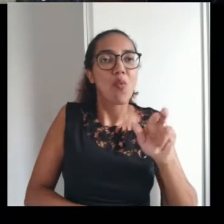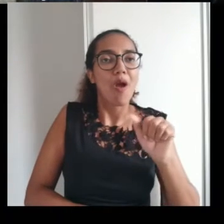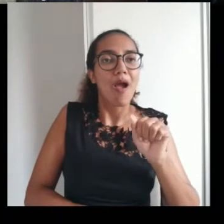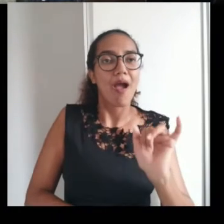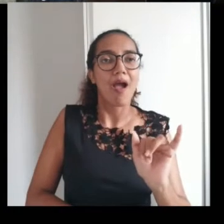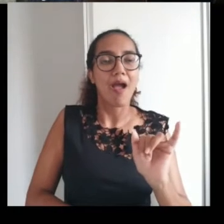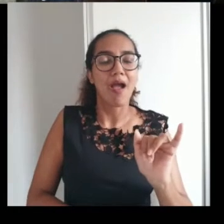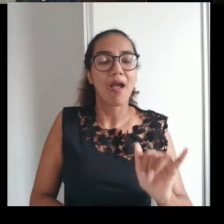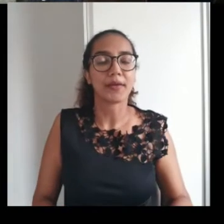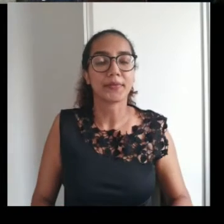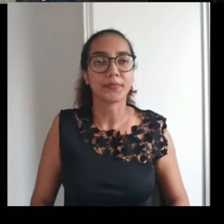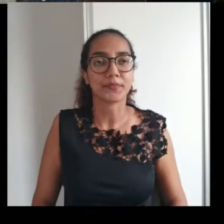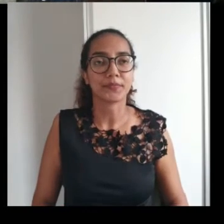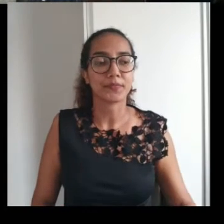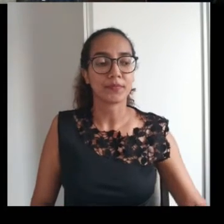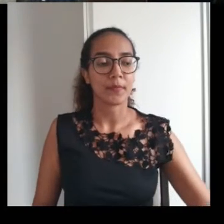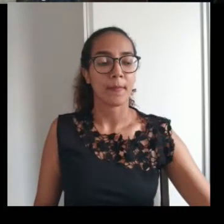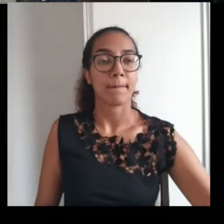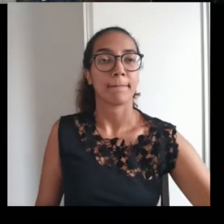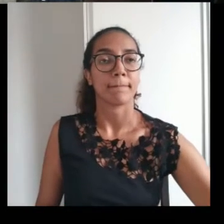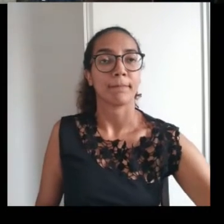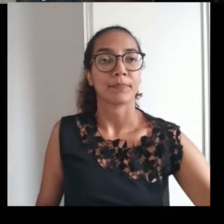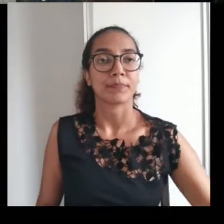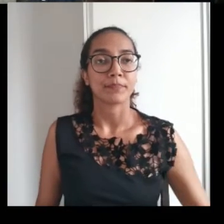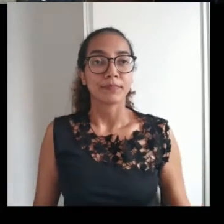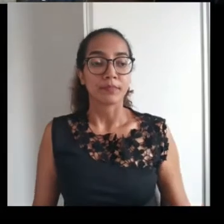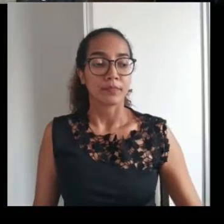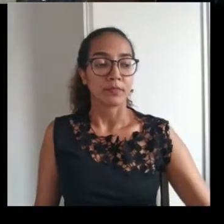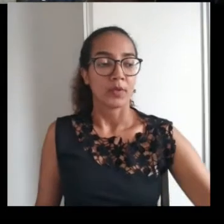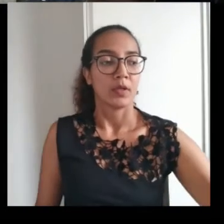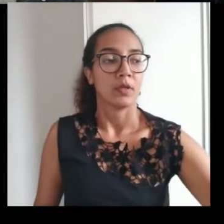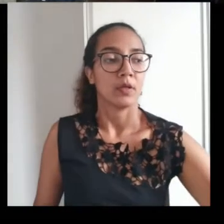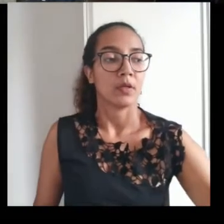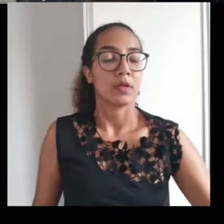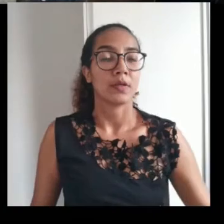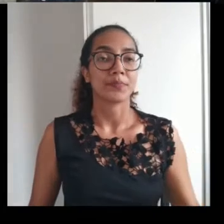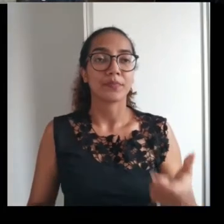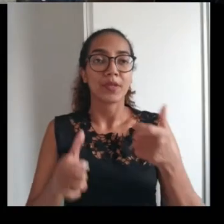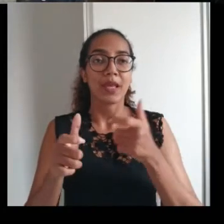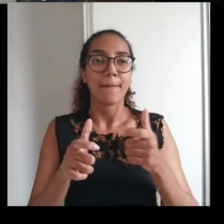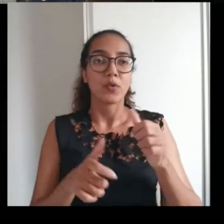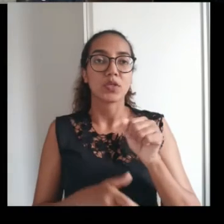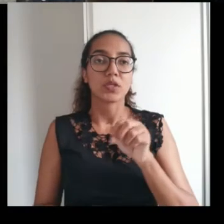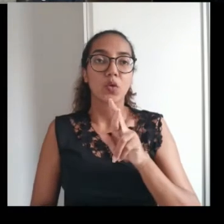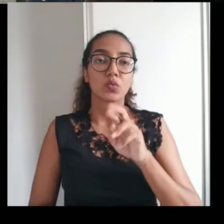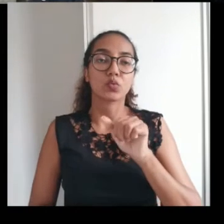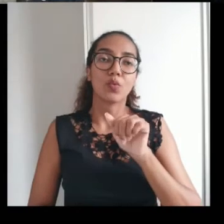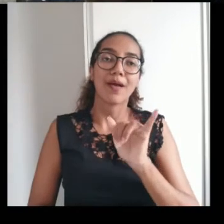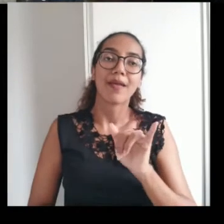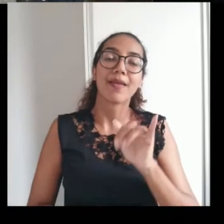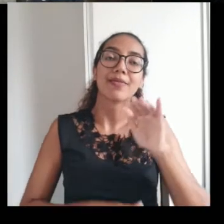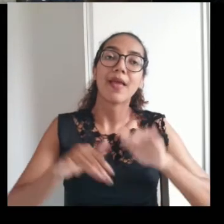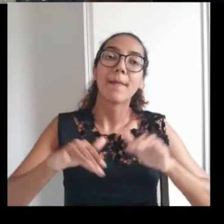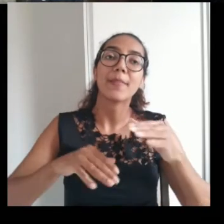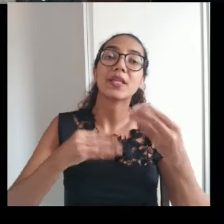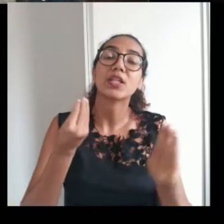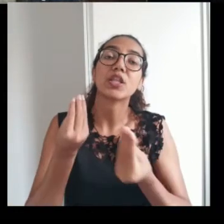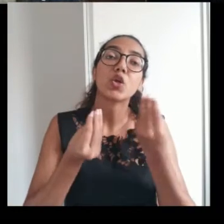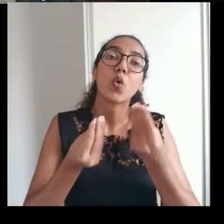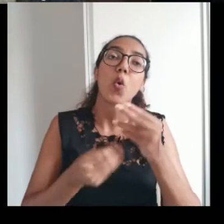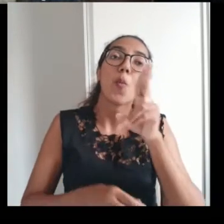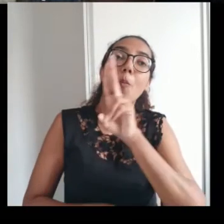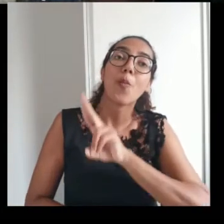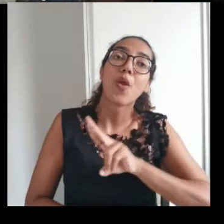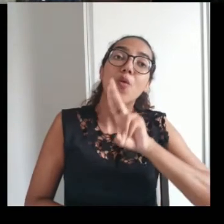é uma informação que depende da maneira como eu implementei o meu repositório. Então,